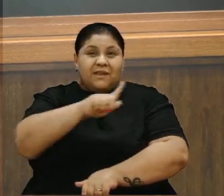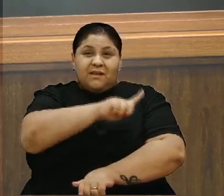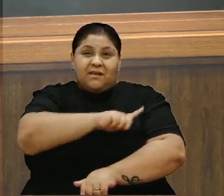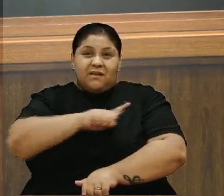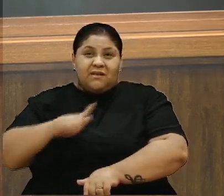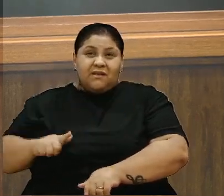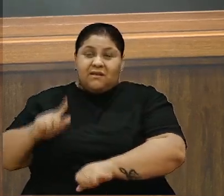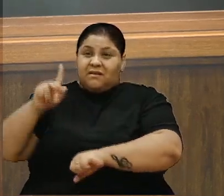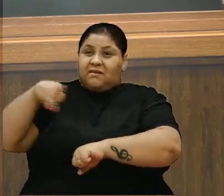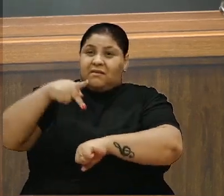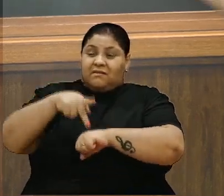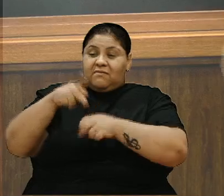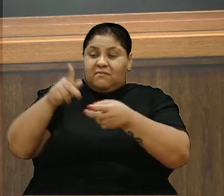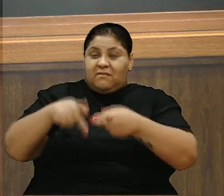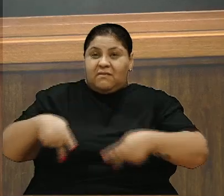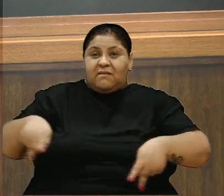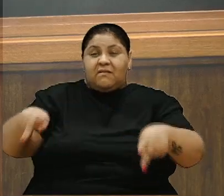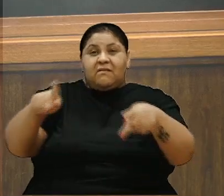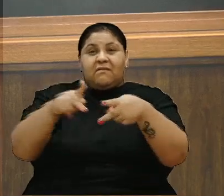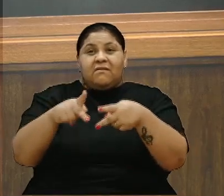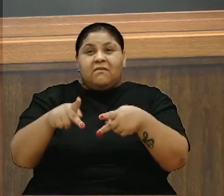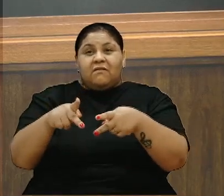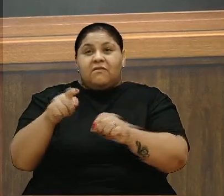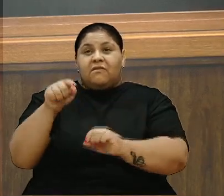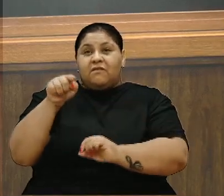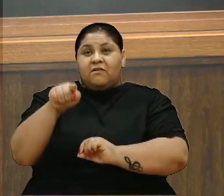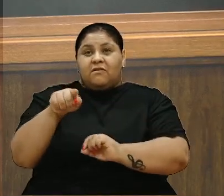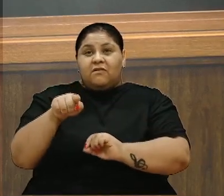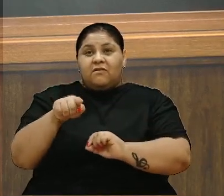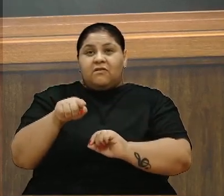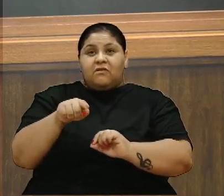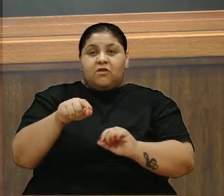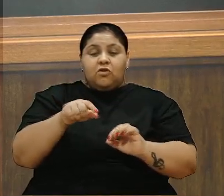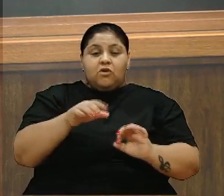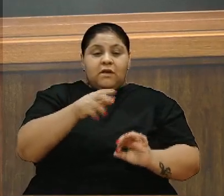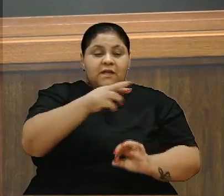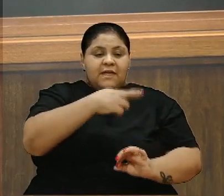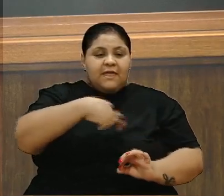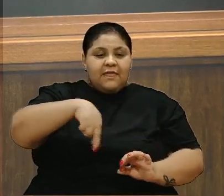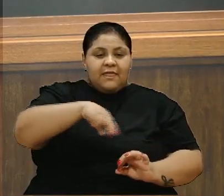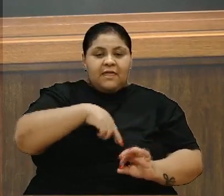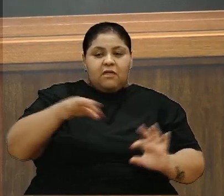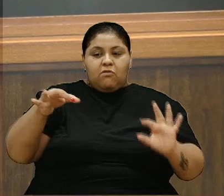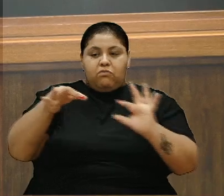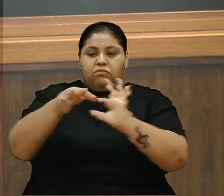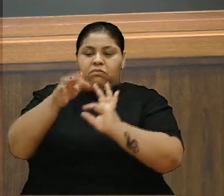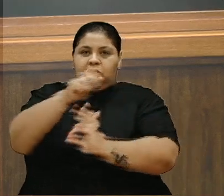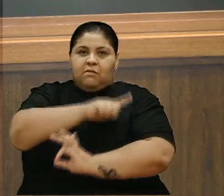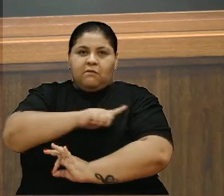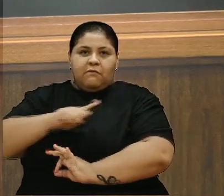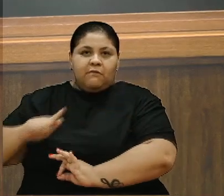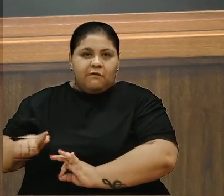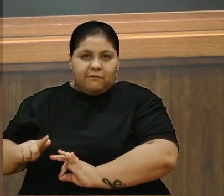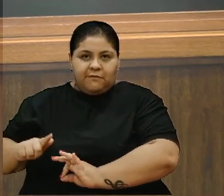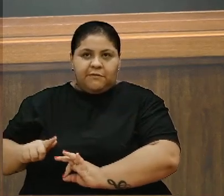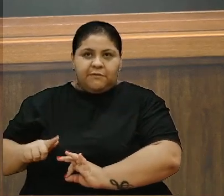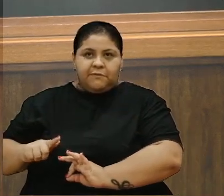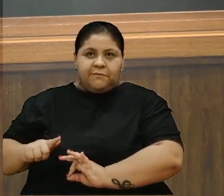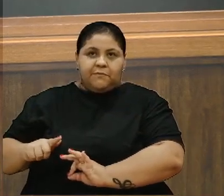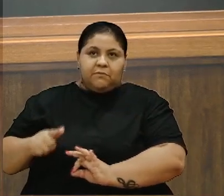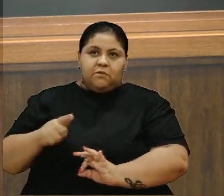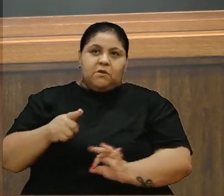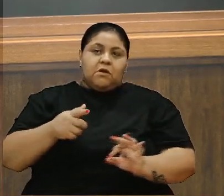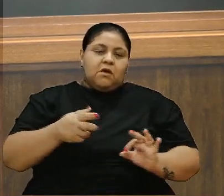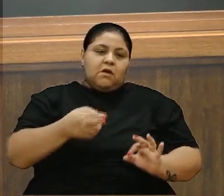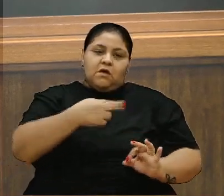um país, para a população, é tu juntar religião e governo, ou religião e política.